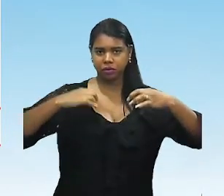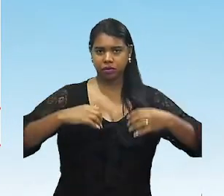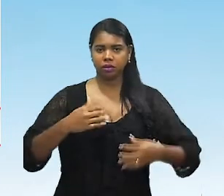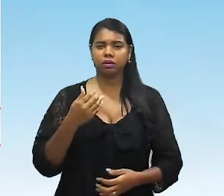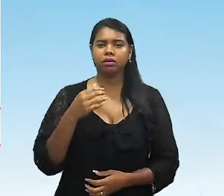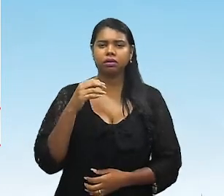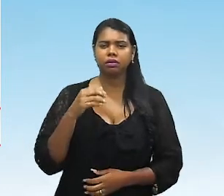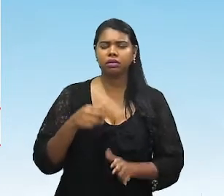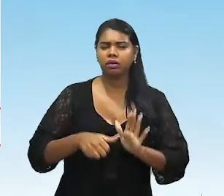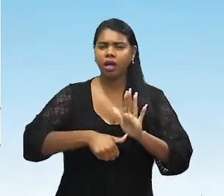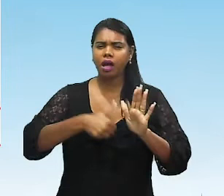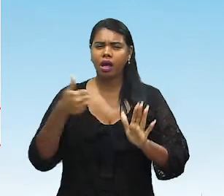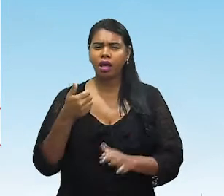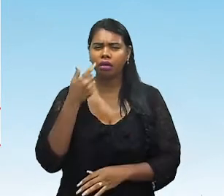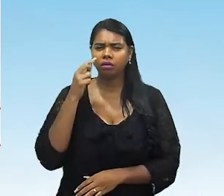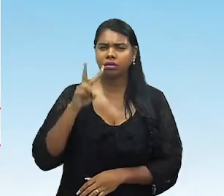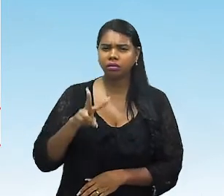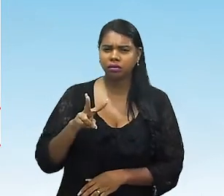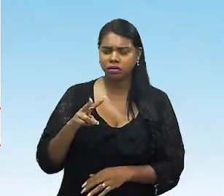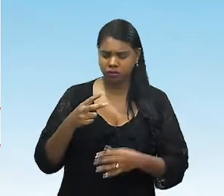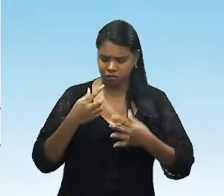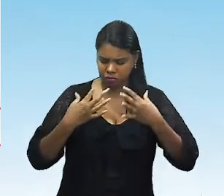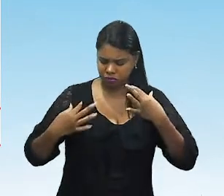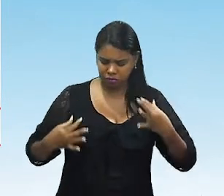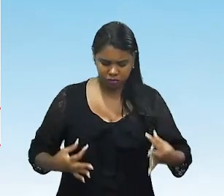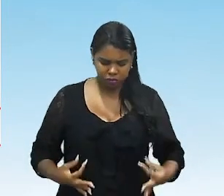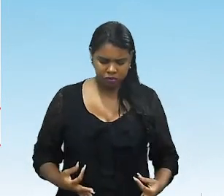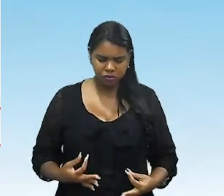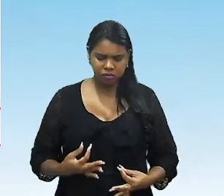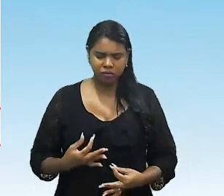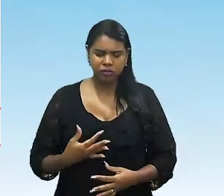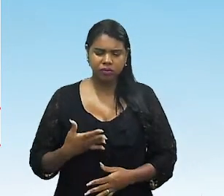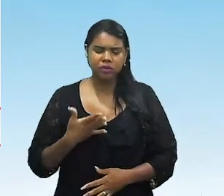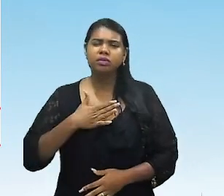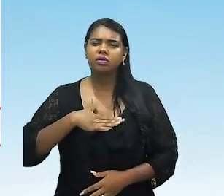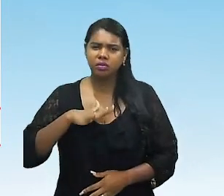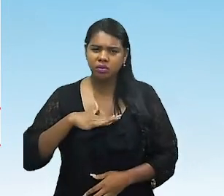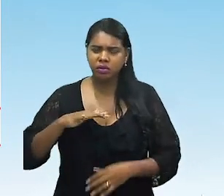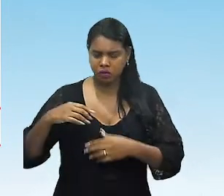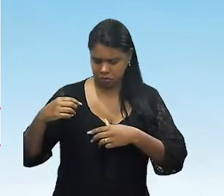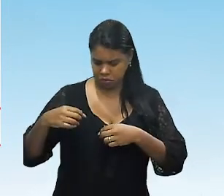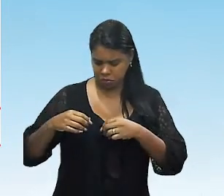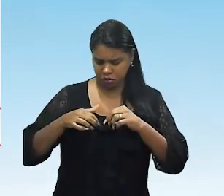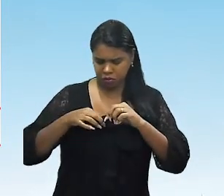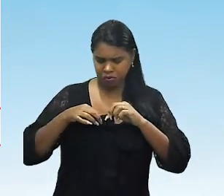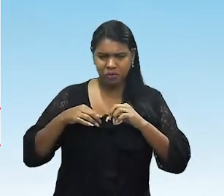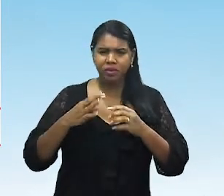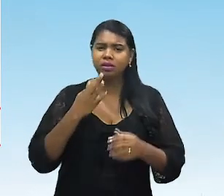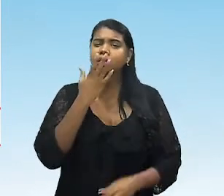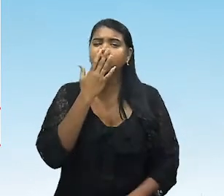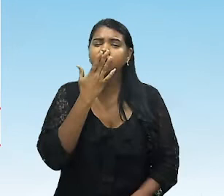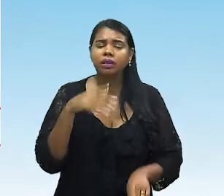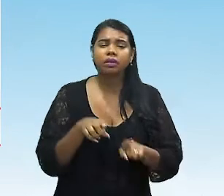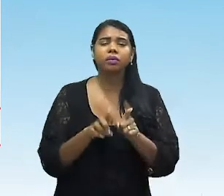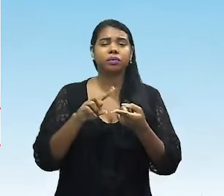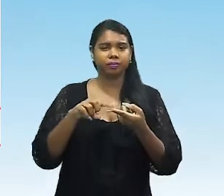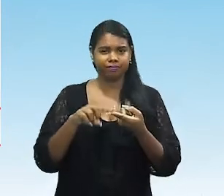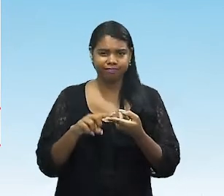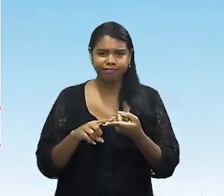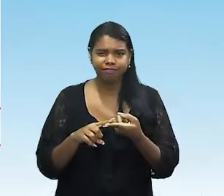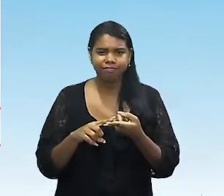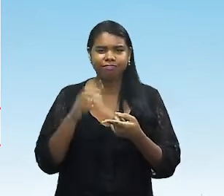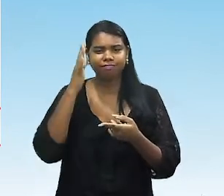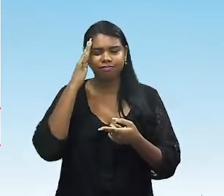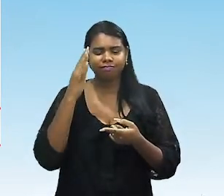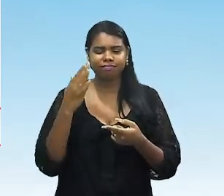você olha a estampa, se a estampa te agrada, se o tecido te agrada, se a cor, né? Ali, se você quer uma